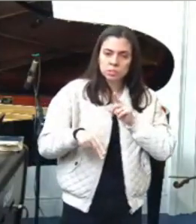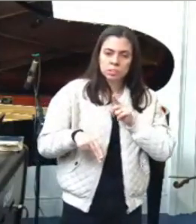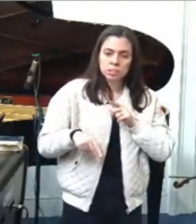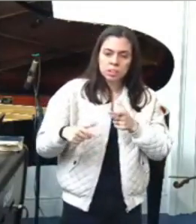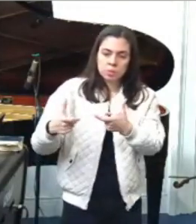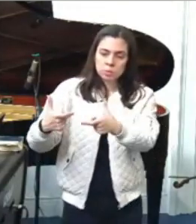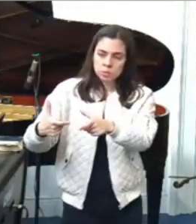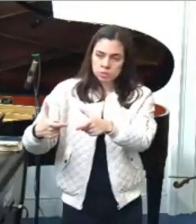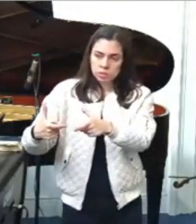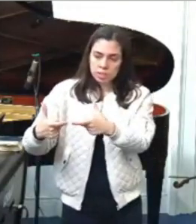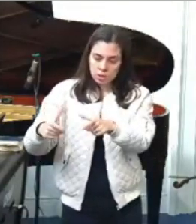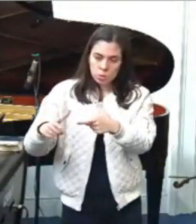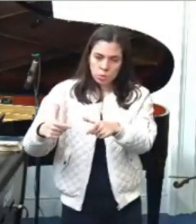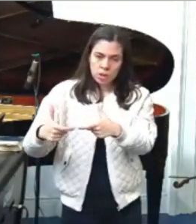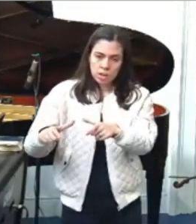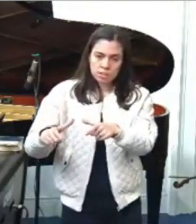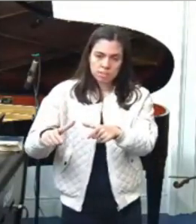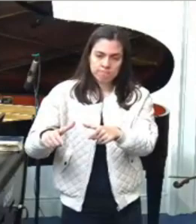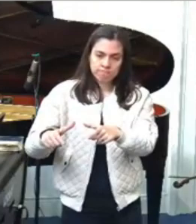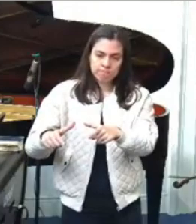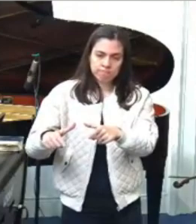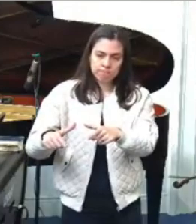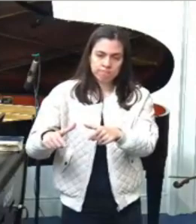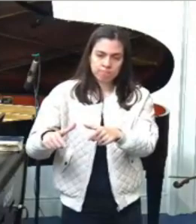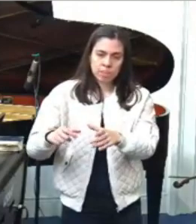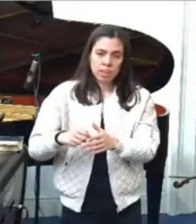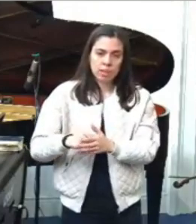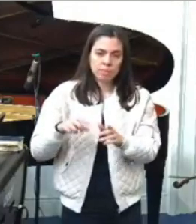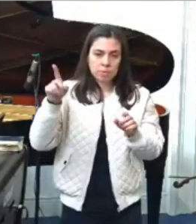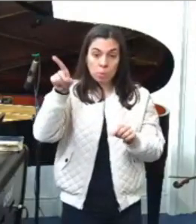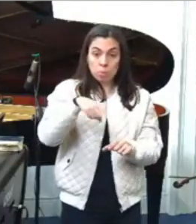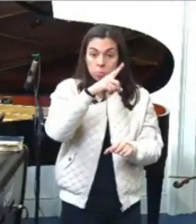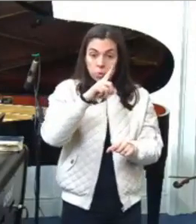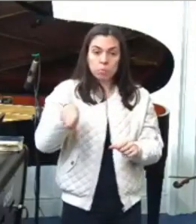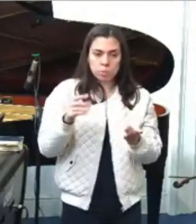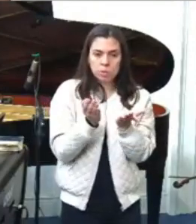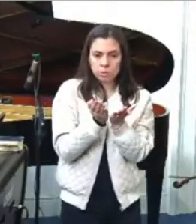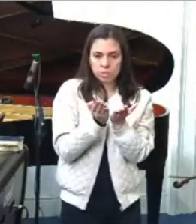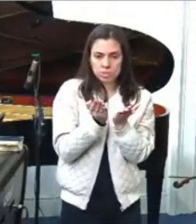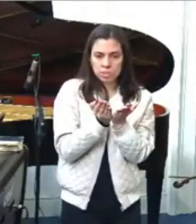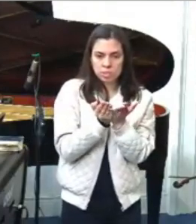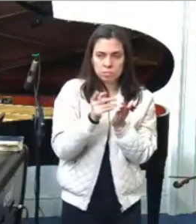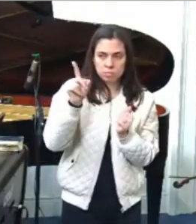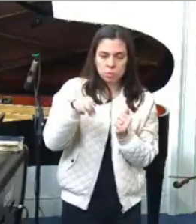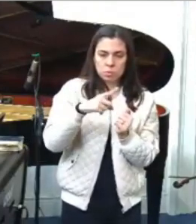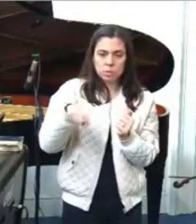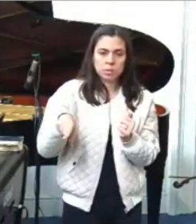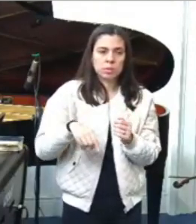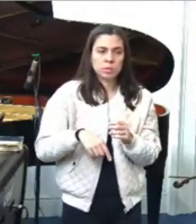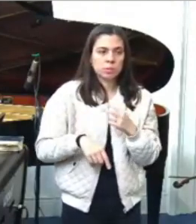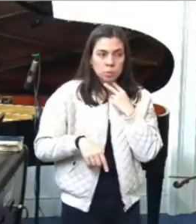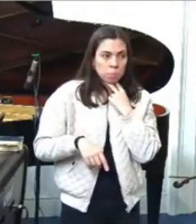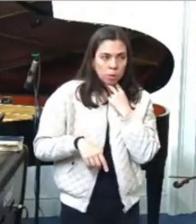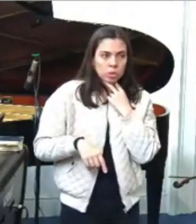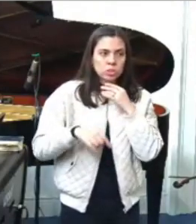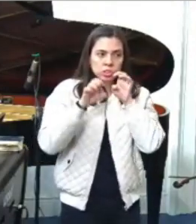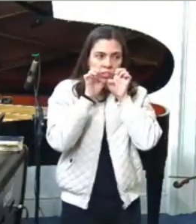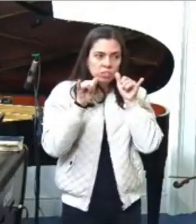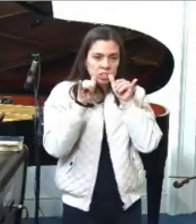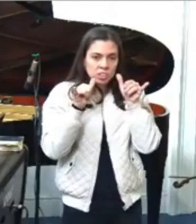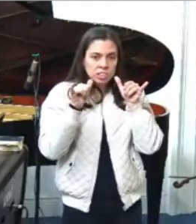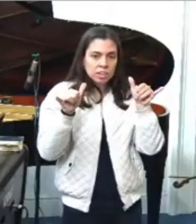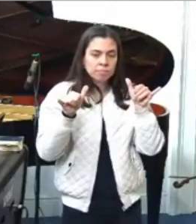uma religião condenada e que não podem falar abertamente, enfrentam talvez o ápice da perseguição em